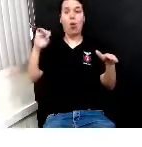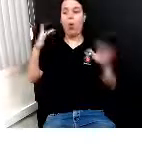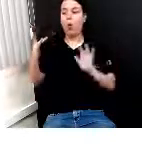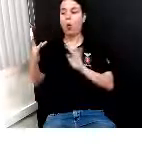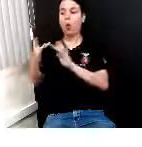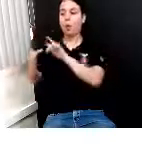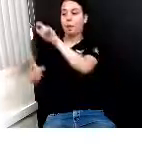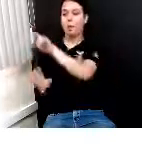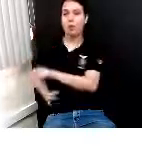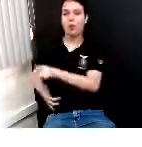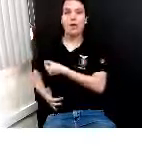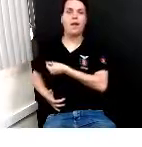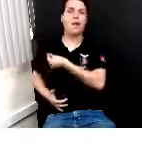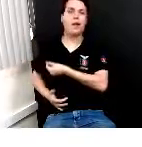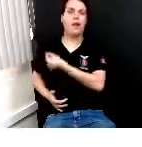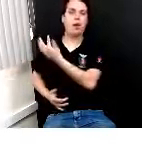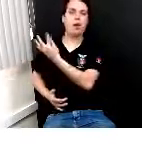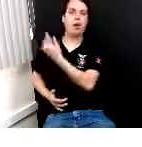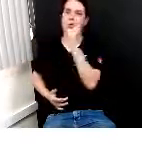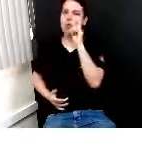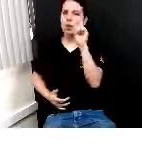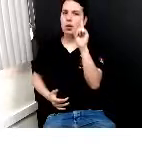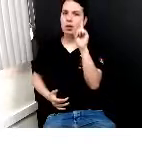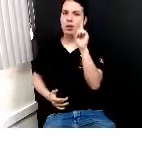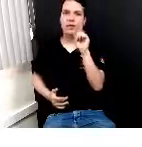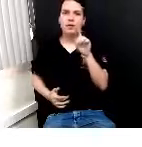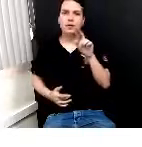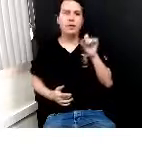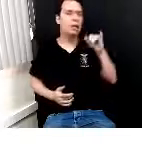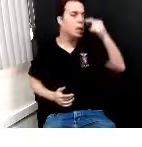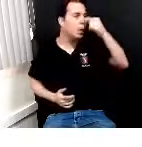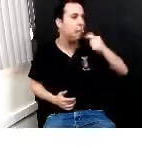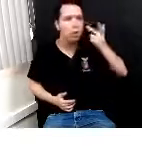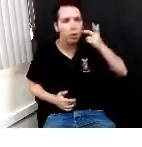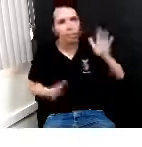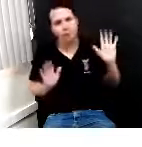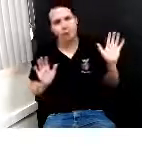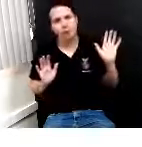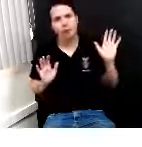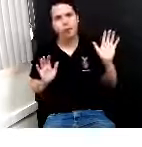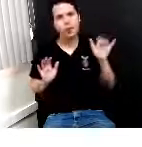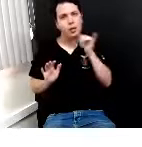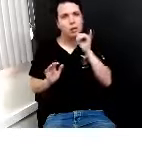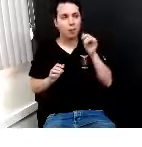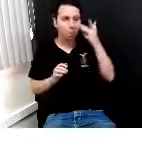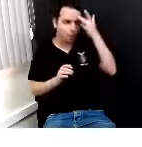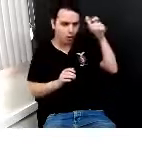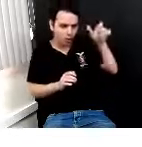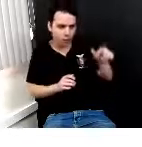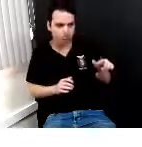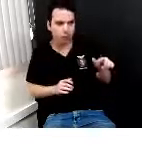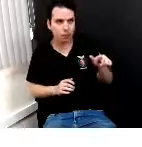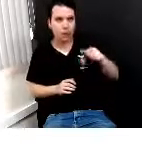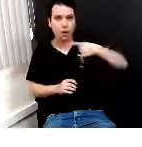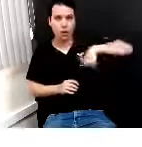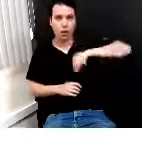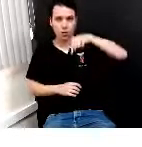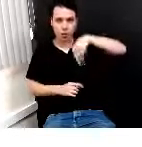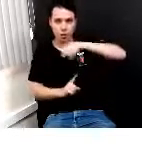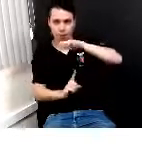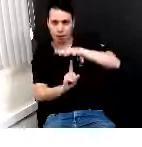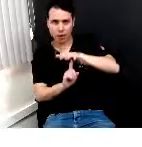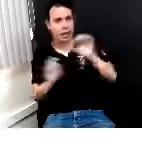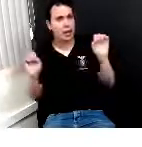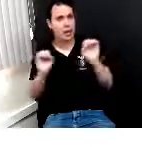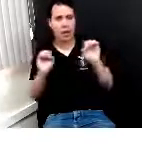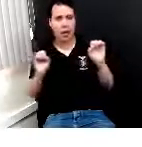suspeito ou confirmado de coronavírus. Acho que um ponto importante, no estado do Paraná, nós não temos nenhum caso